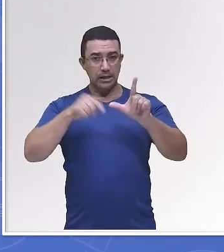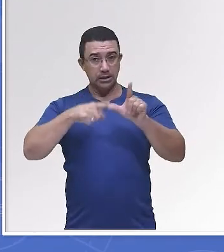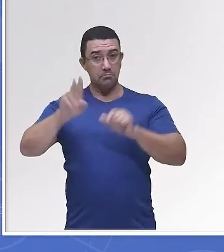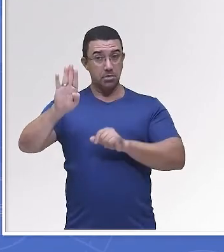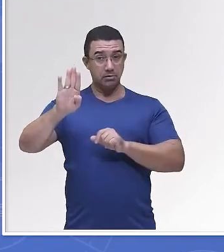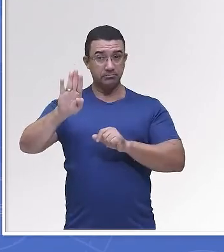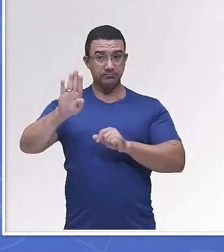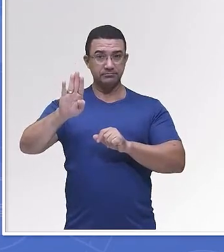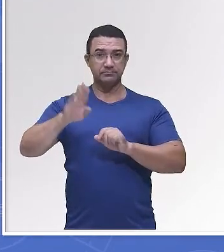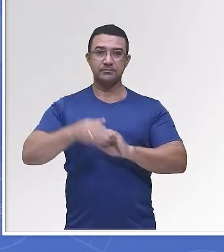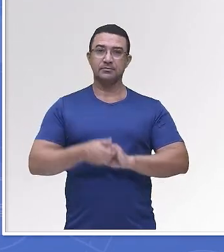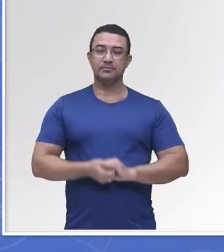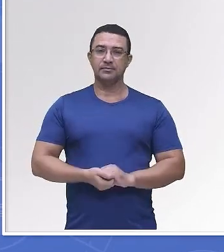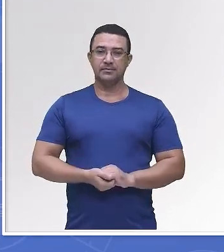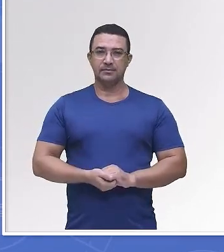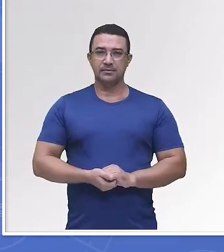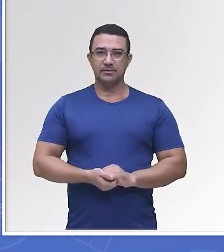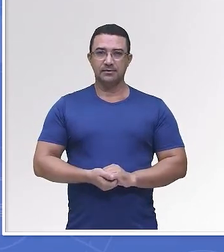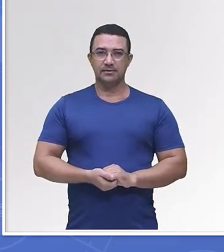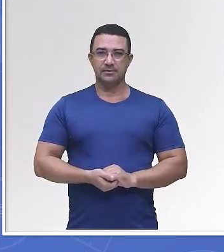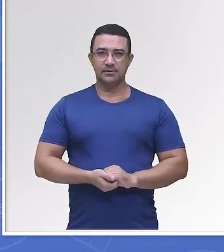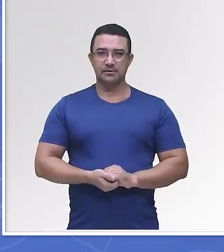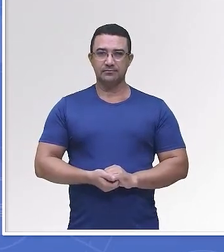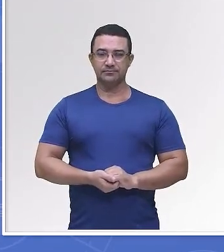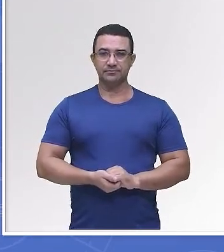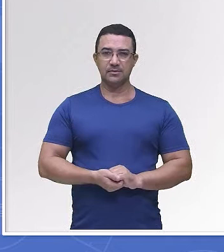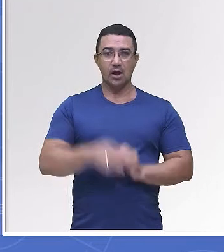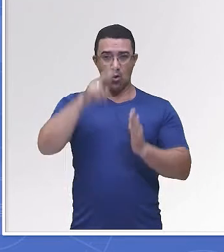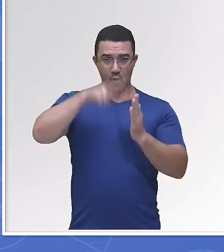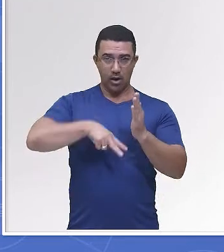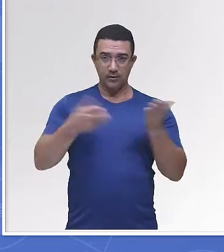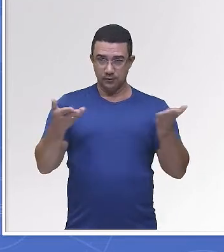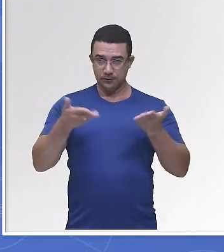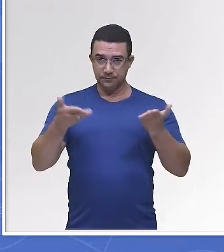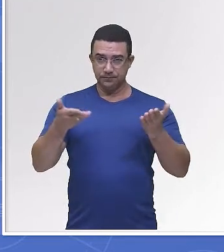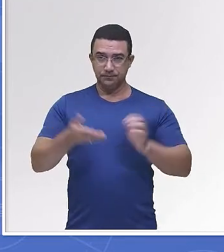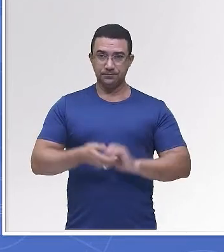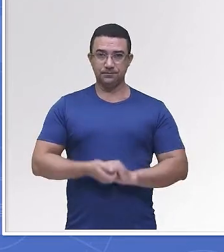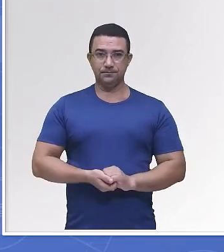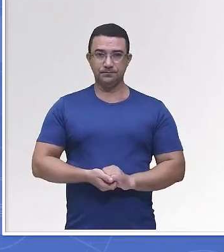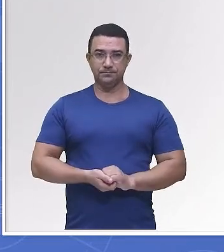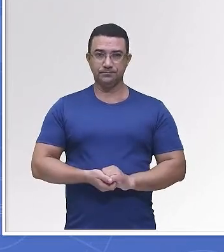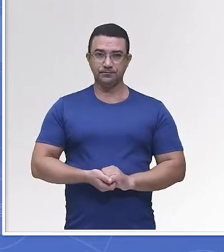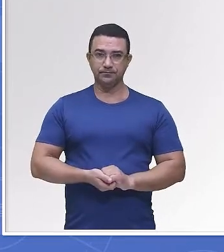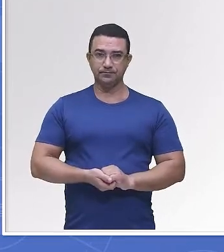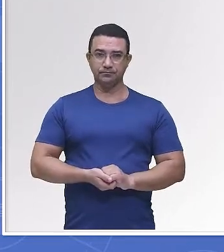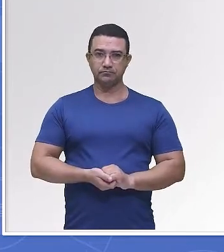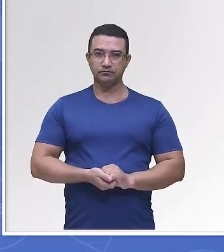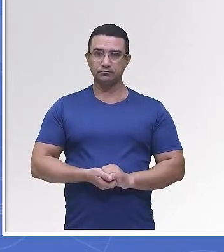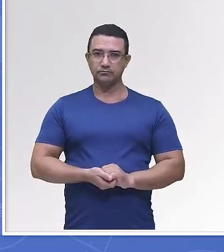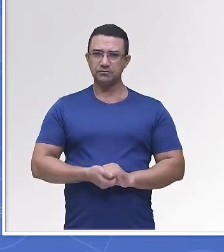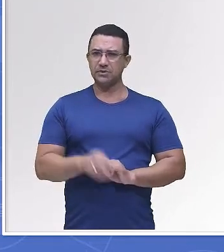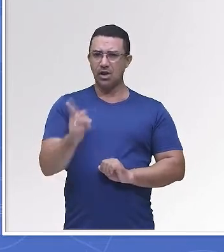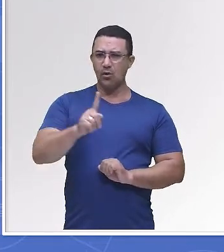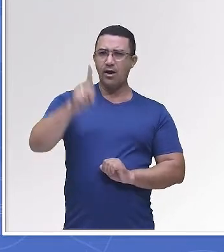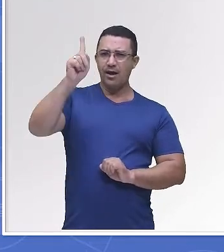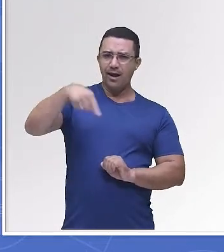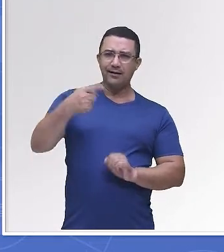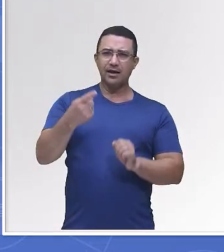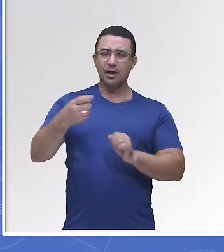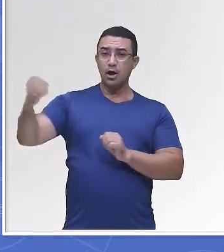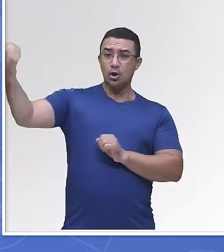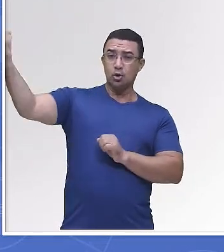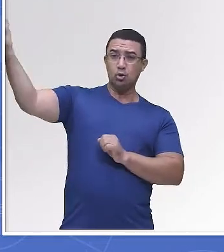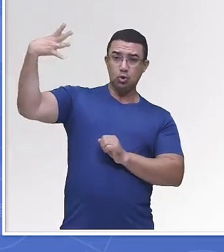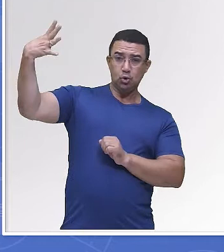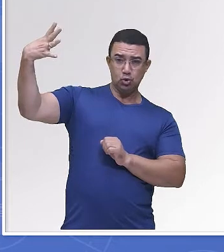só, eu não li, né, o texto anteriormente, então vou ler agora, tá? O texto era o seguinte: não, aquela fonte